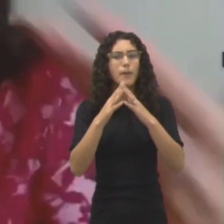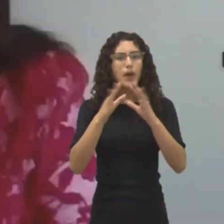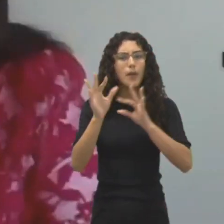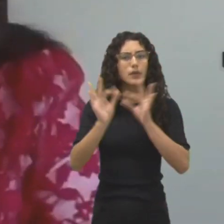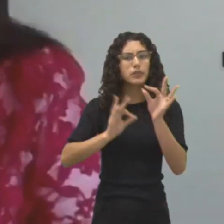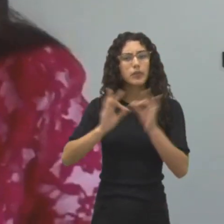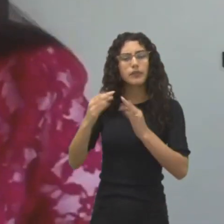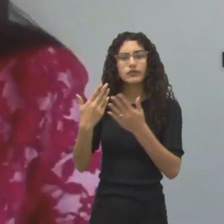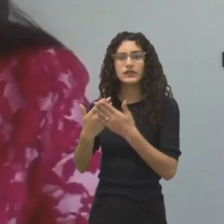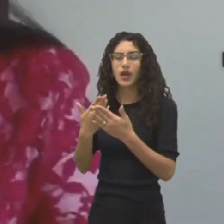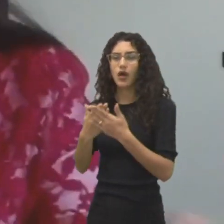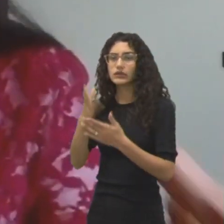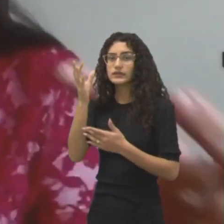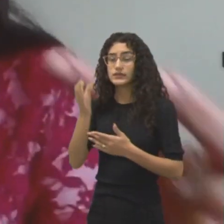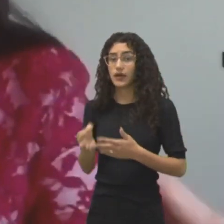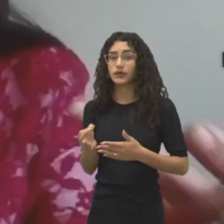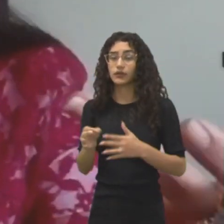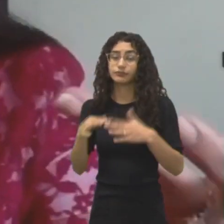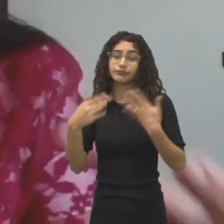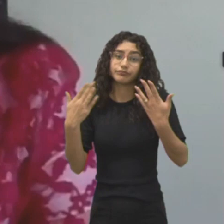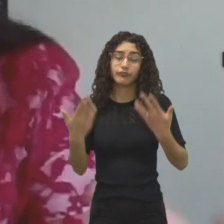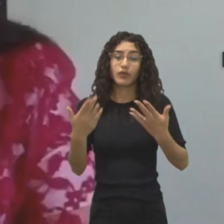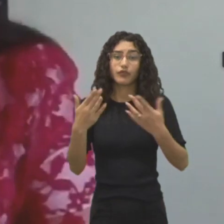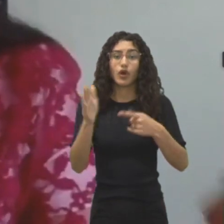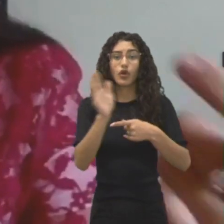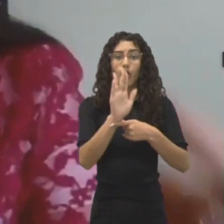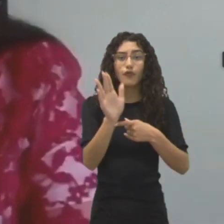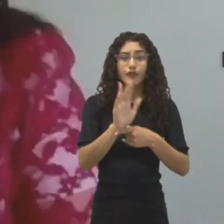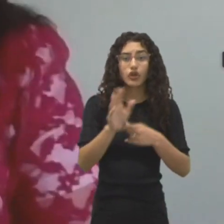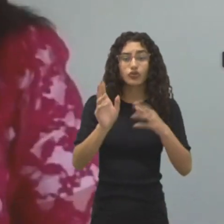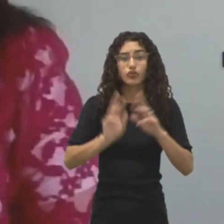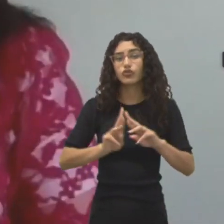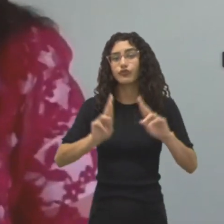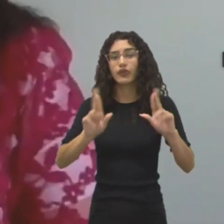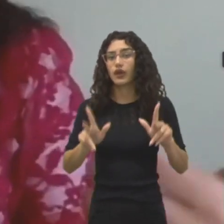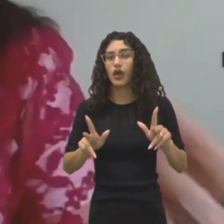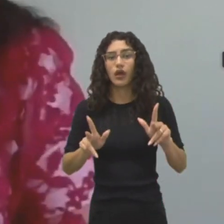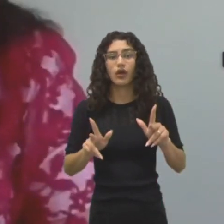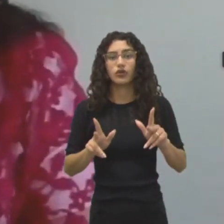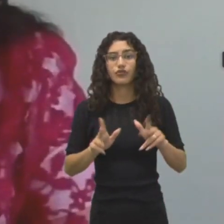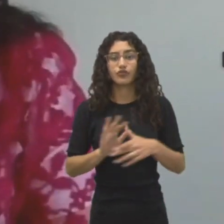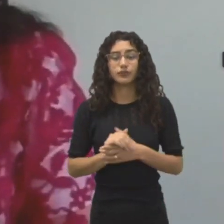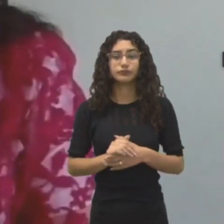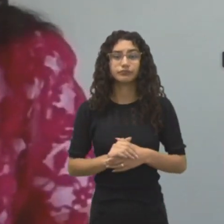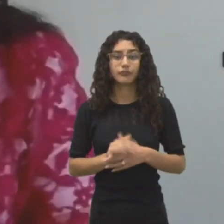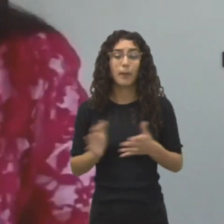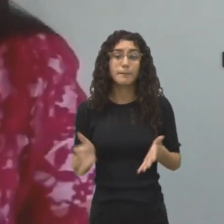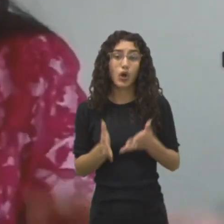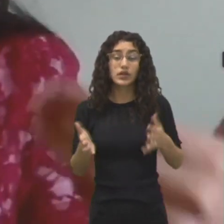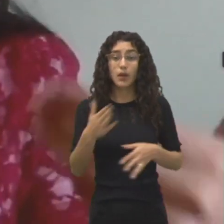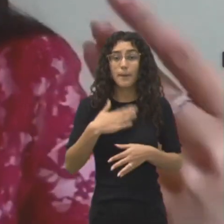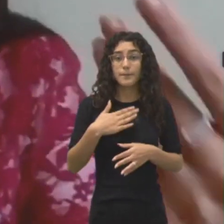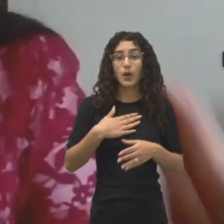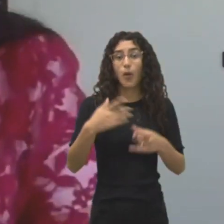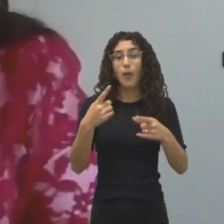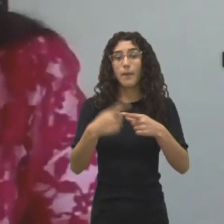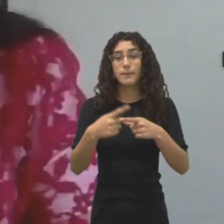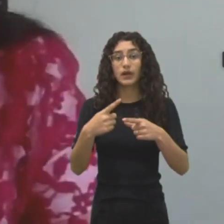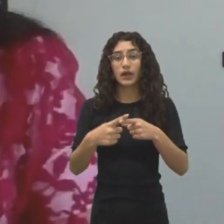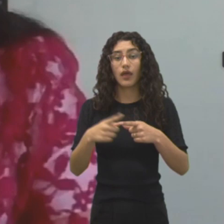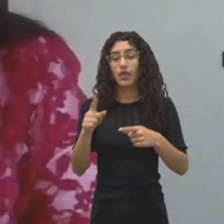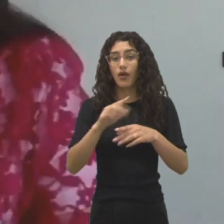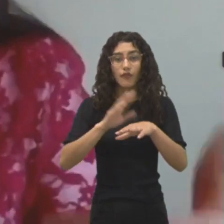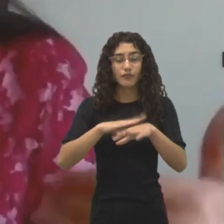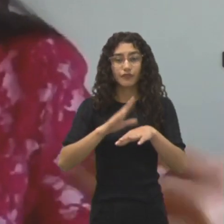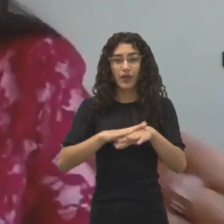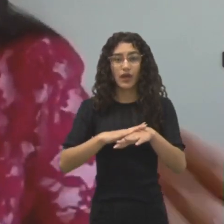um plano de aula. Foi um vídeo totalmente de deslumbramento, de empolgação, porque eu não fiz uma